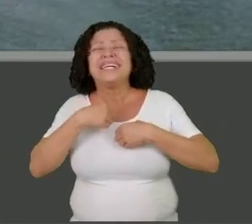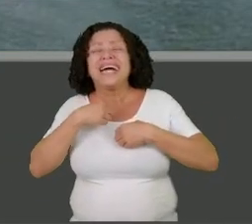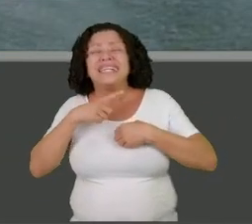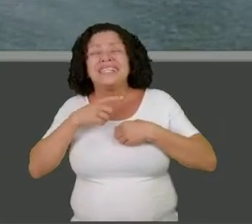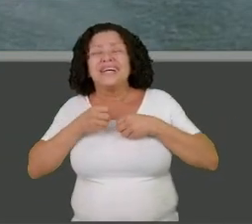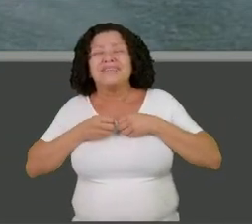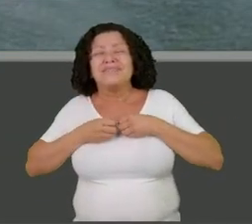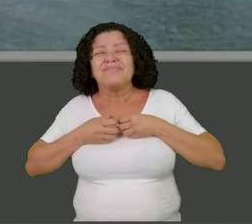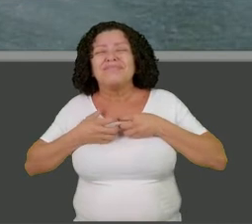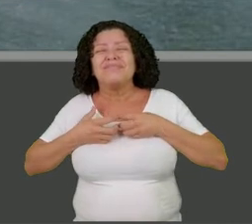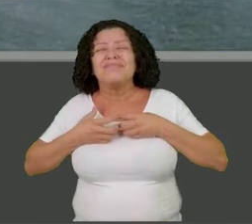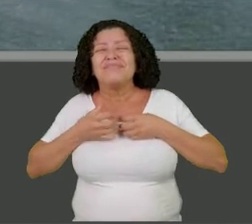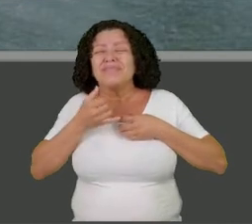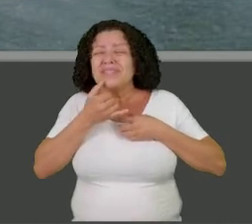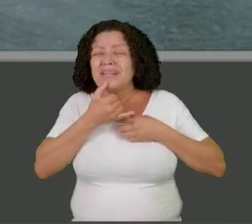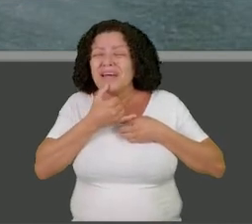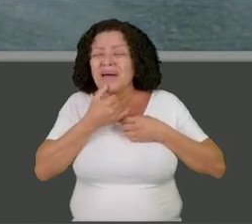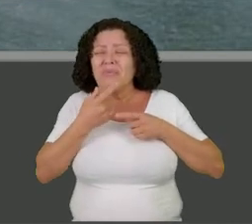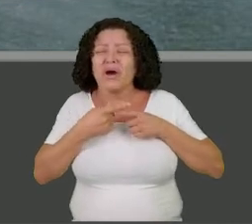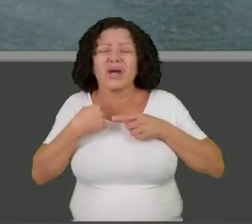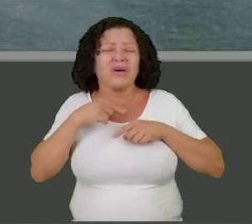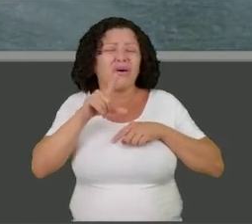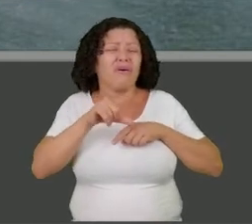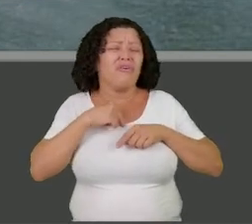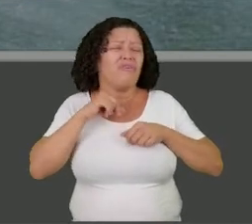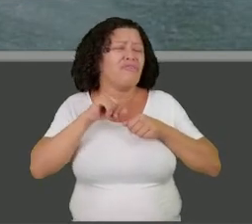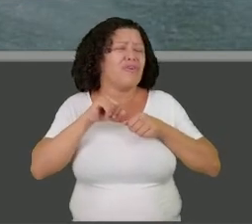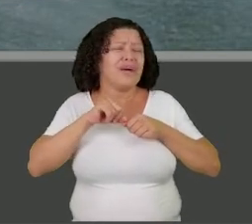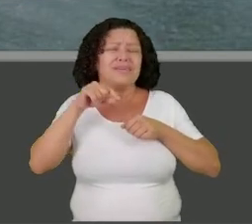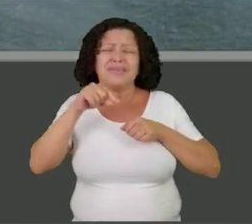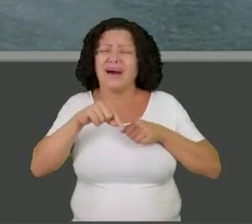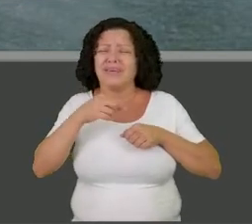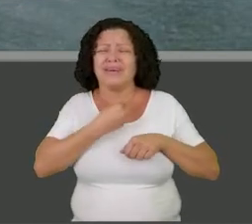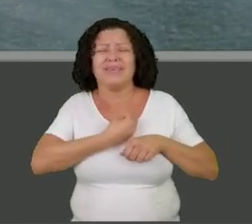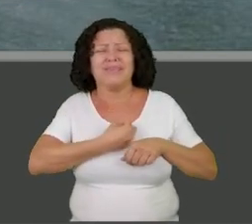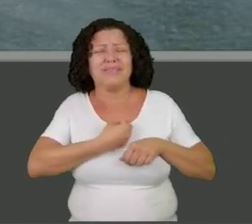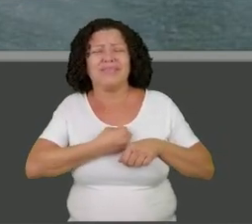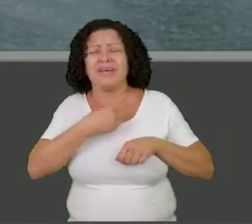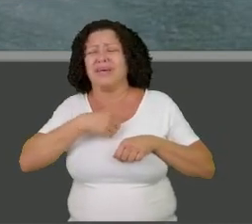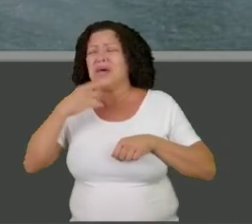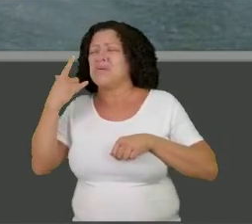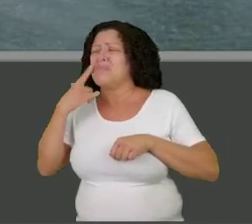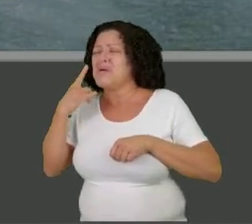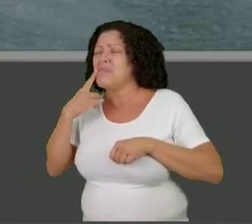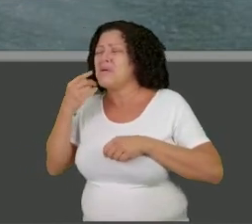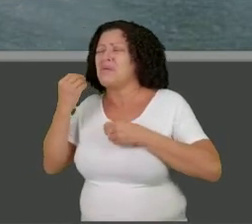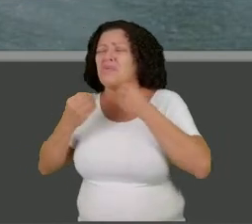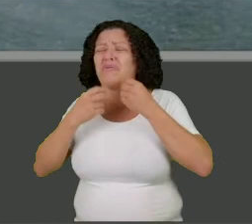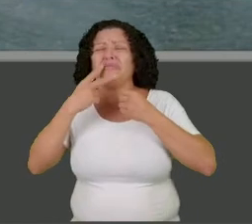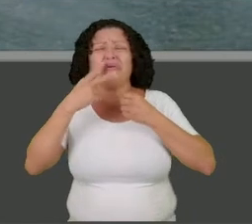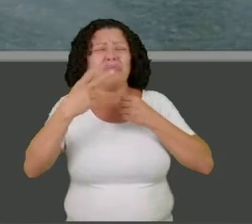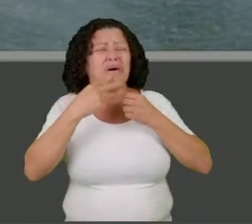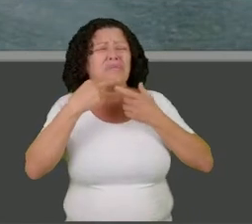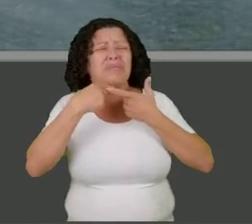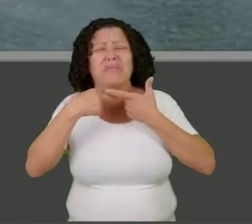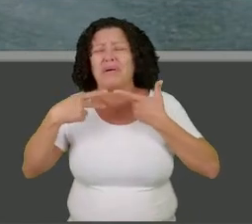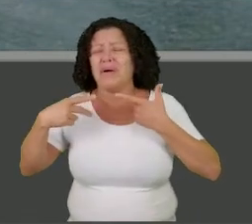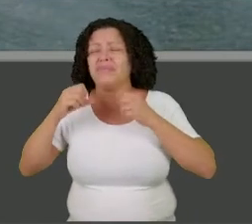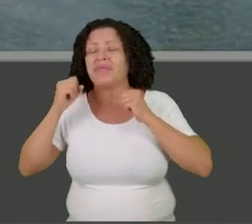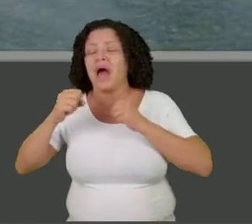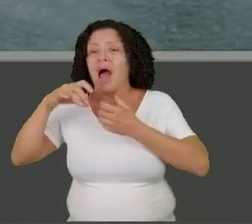ter ali um sentimento de tristeza por ter escolhido aquela forma de vida enquanto